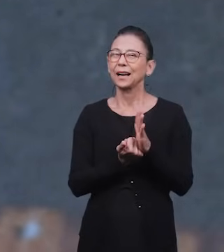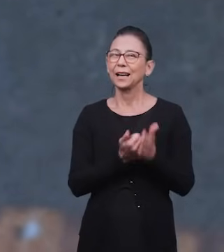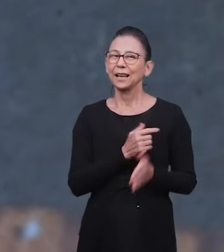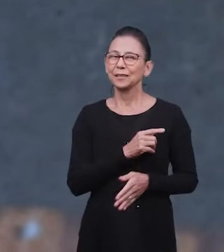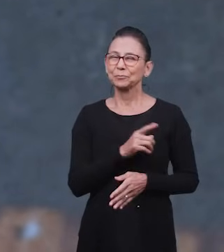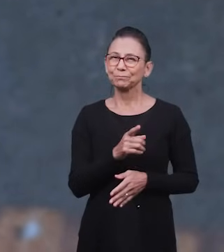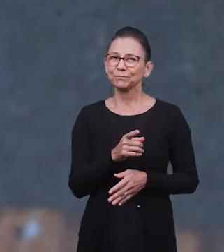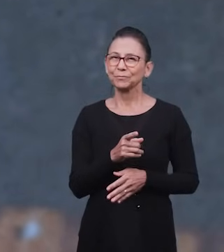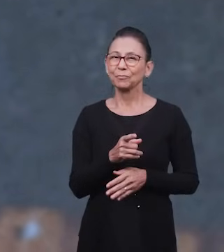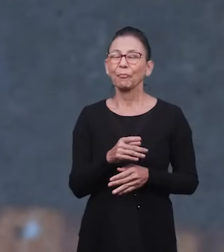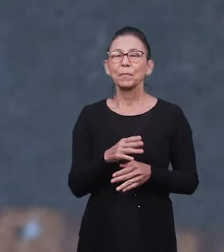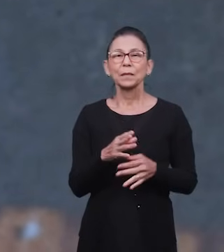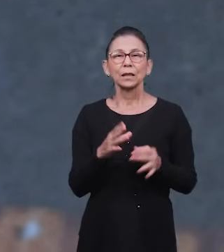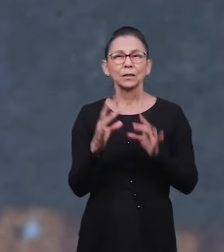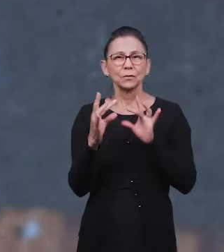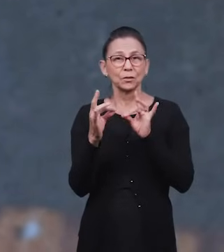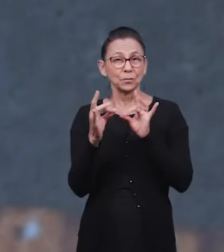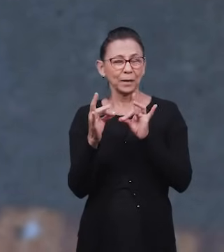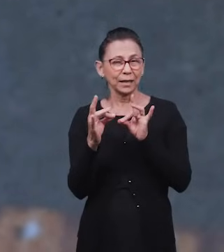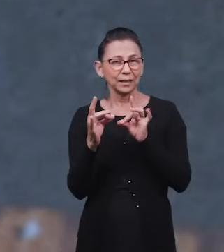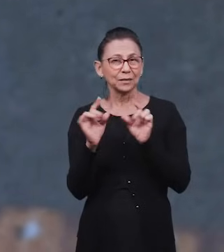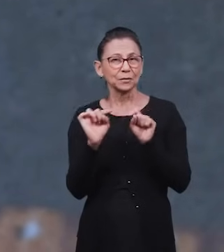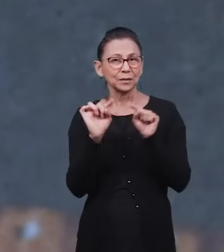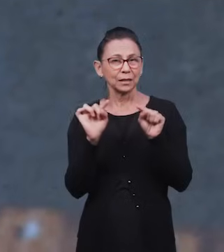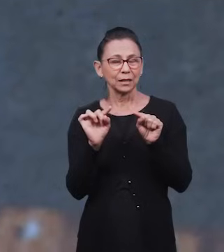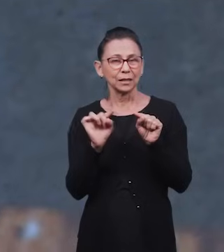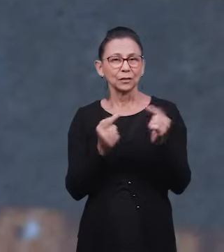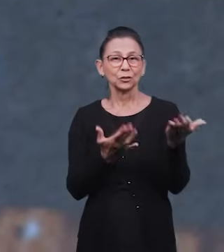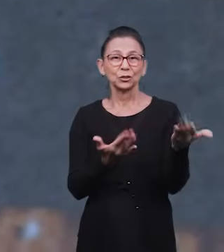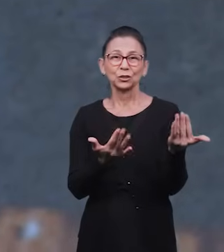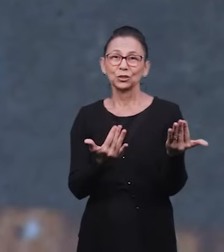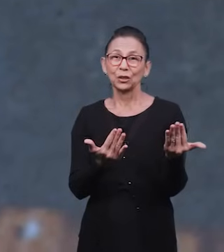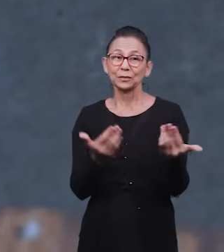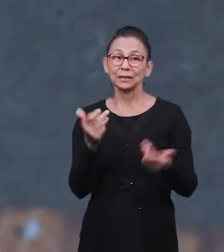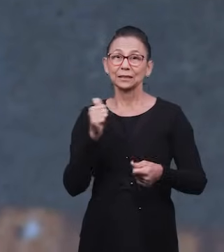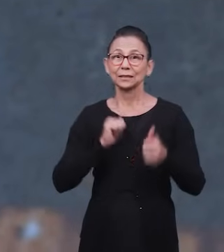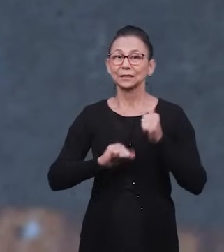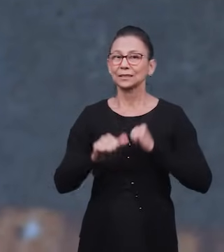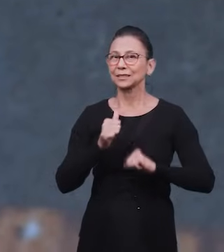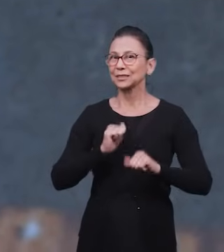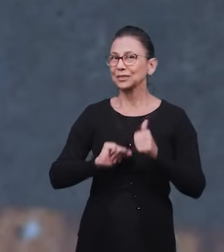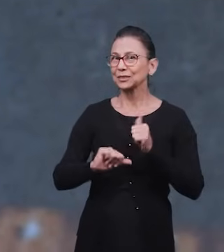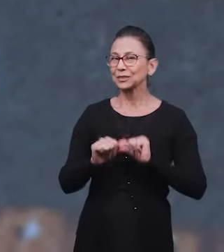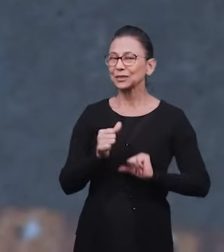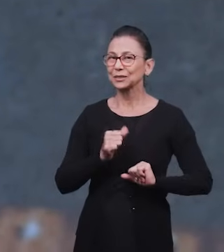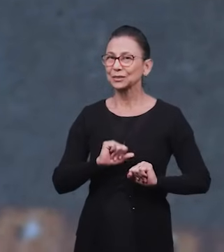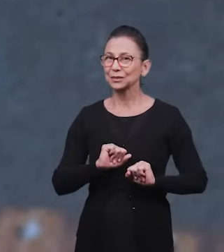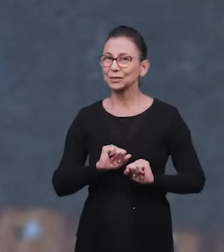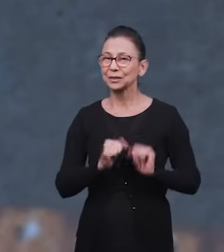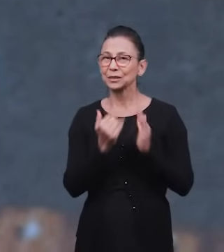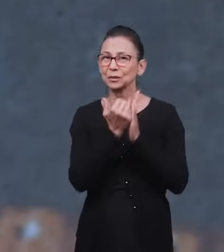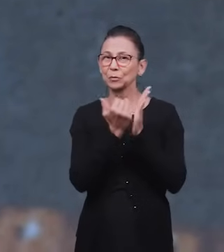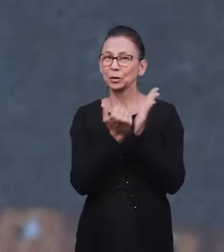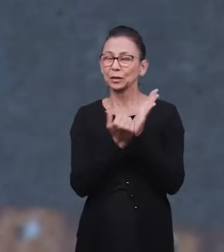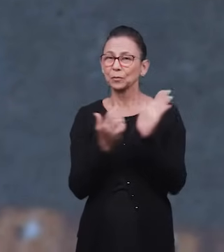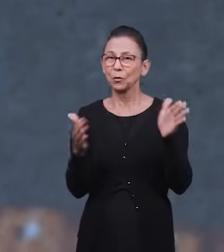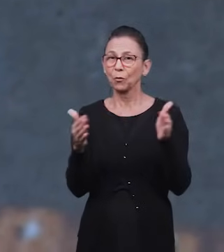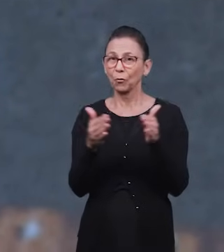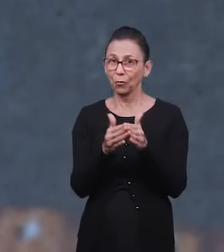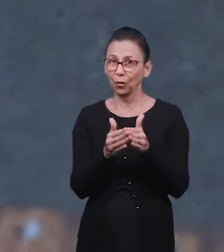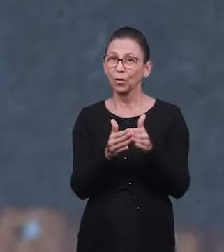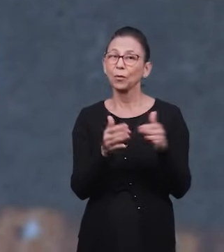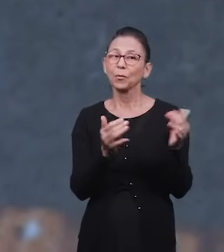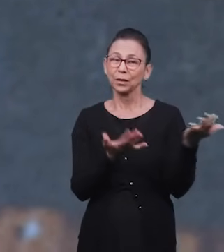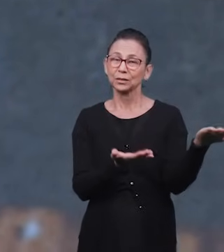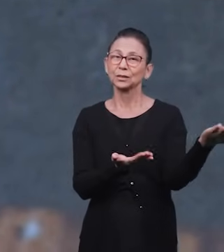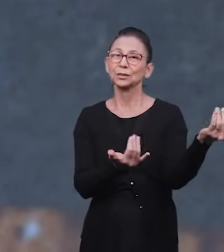ficam ansiosos quando ele vai para o ar. O programa voltado para você, jovem, o programa Os Dias da Minha Mocidade.